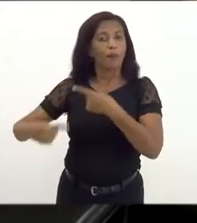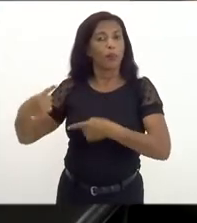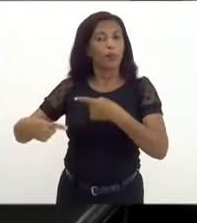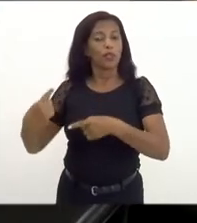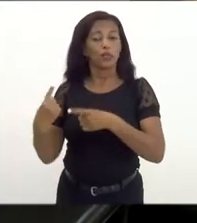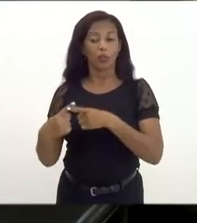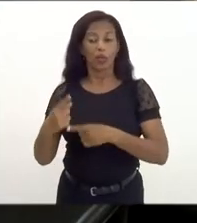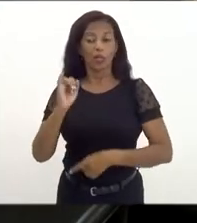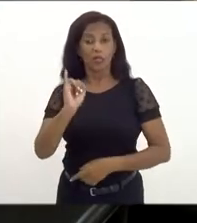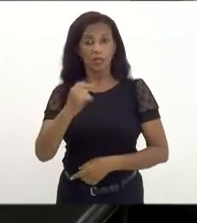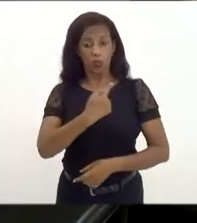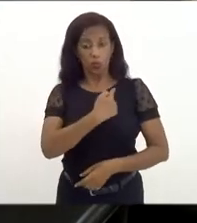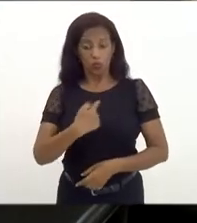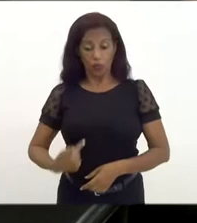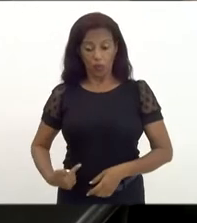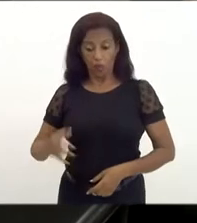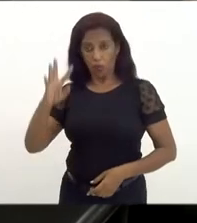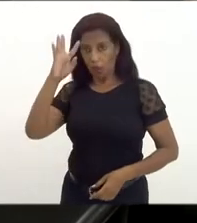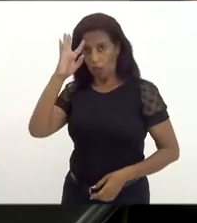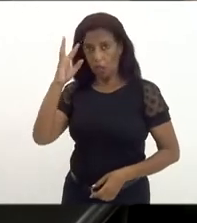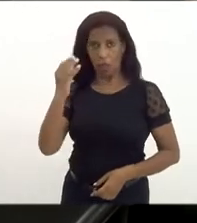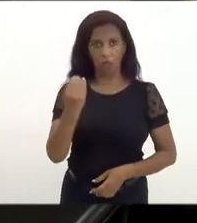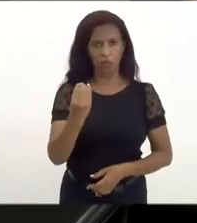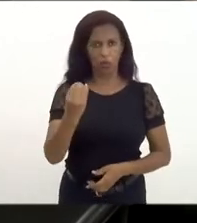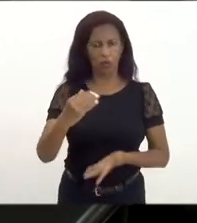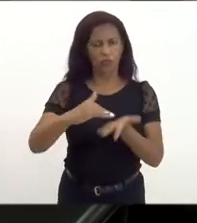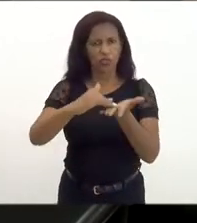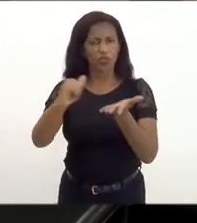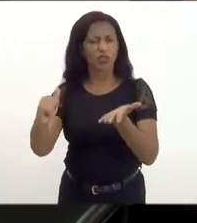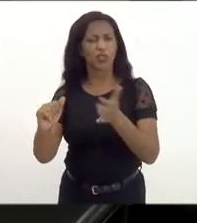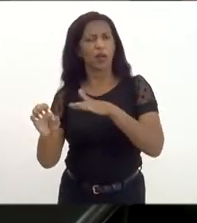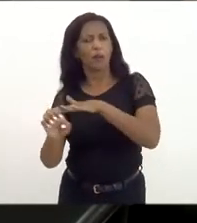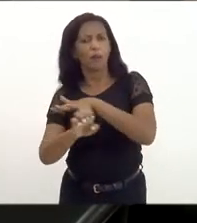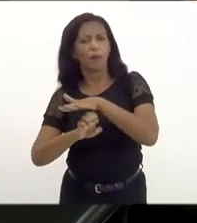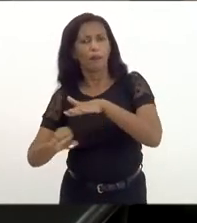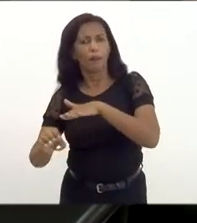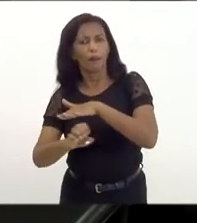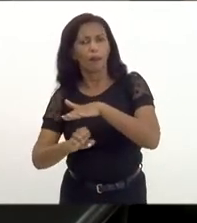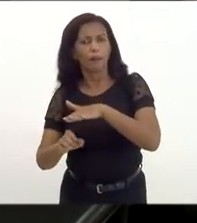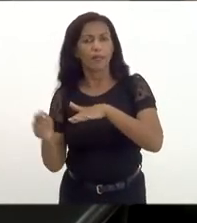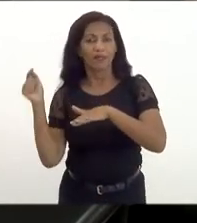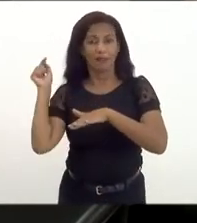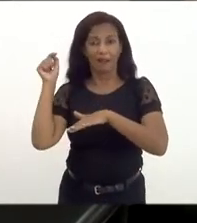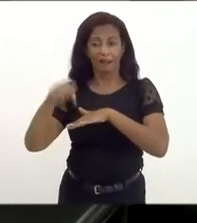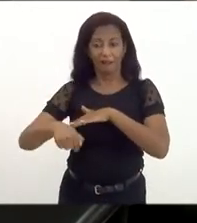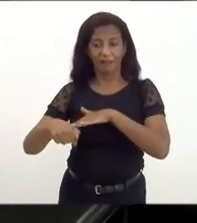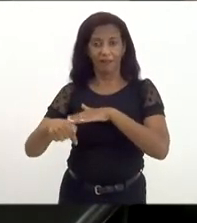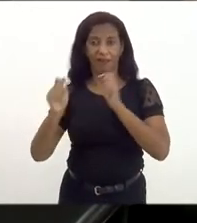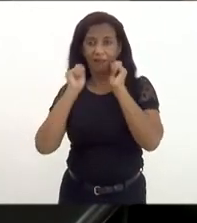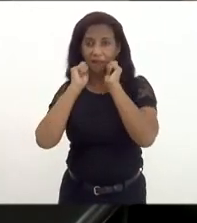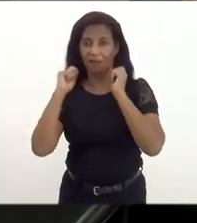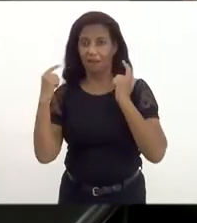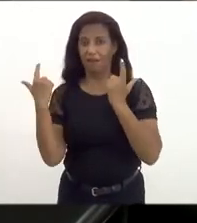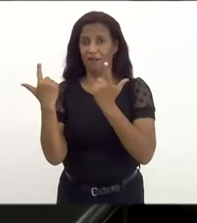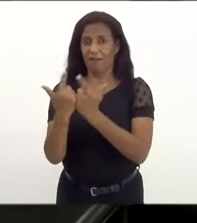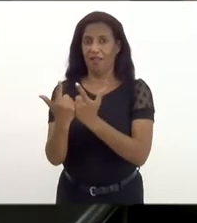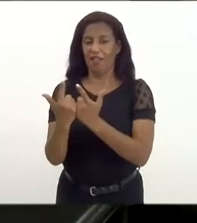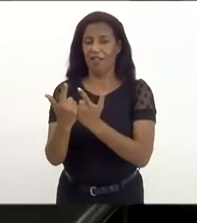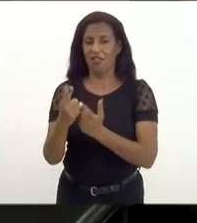o governador decide extinguir uma empresa eles submete esta casa e